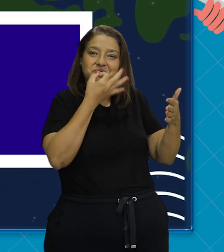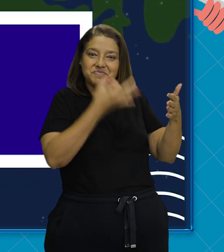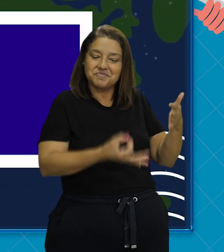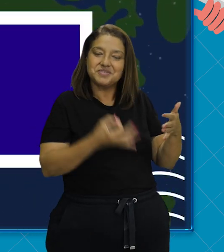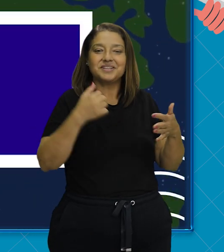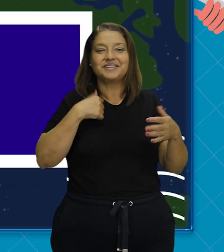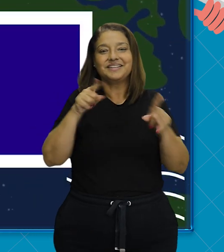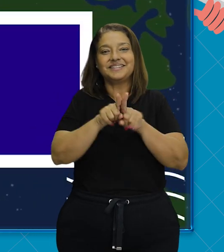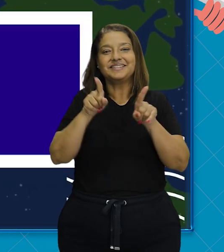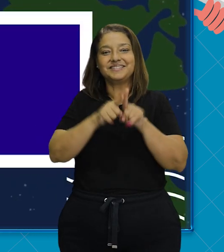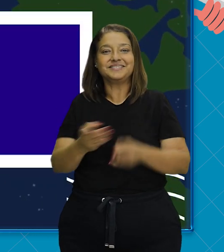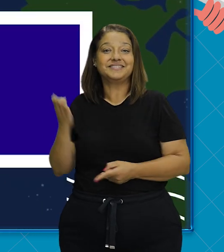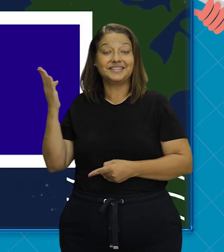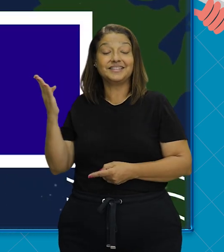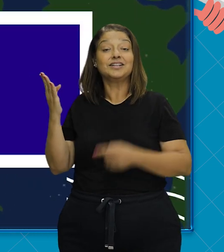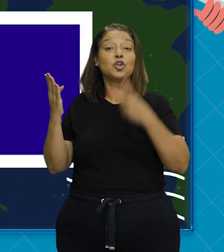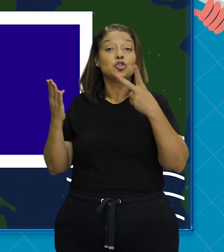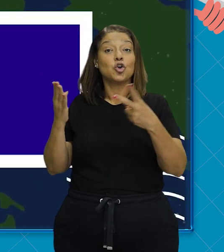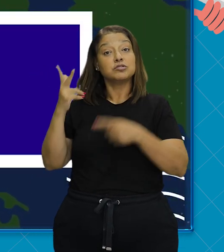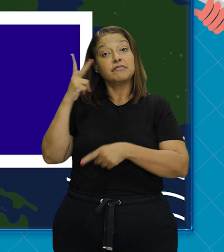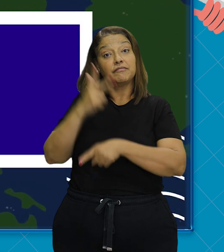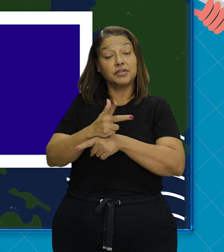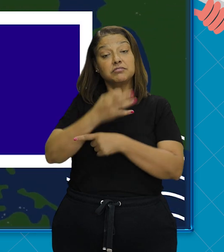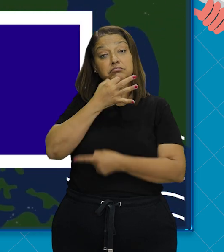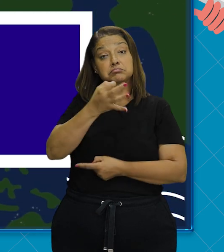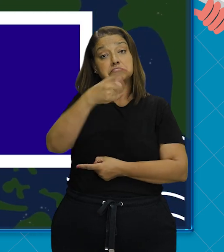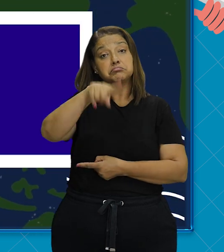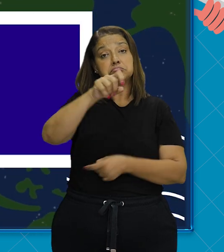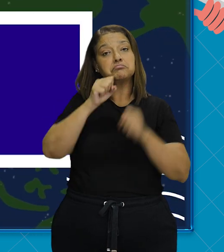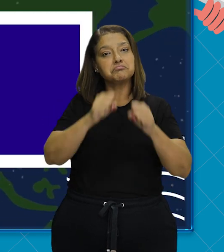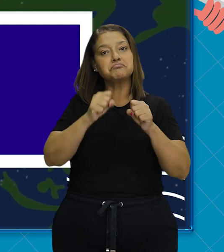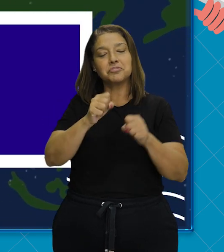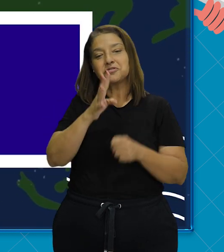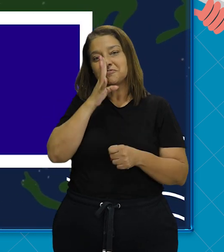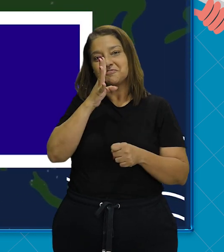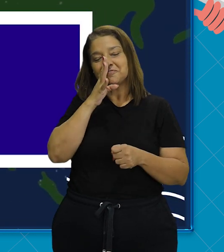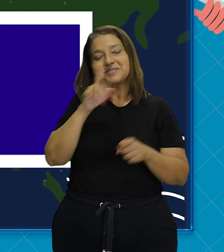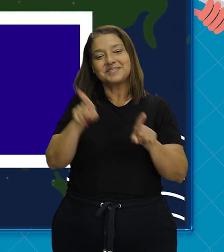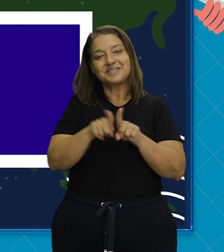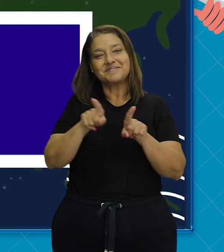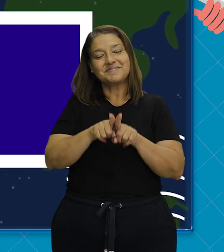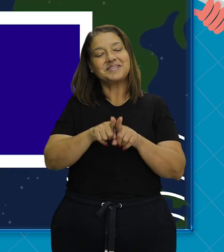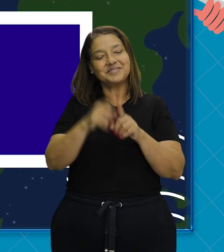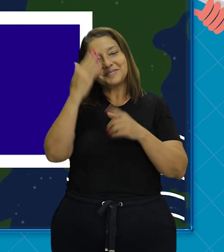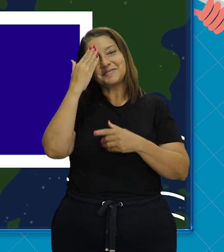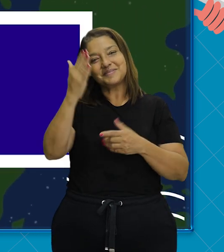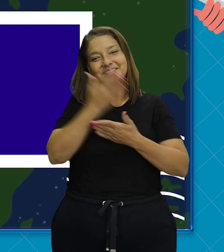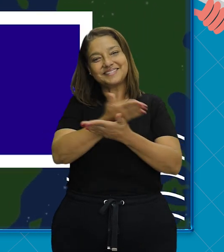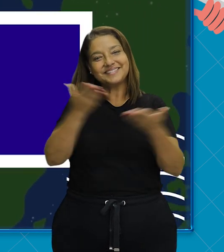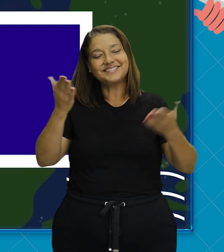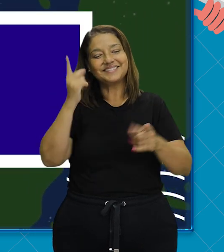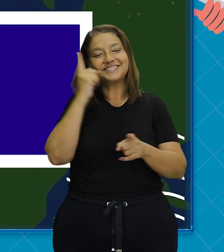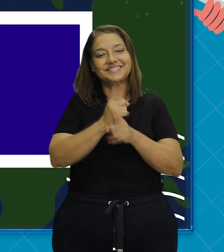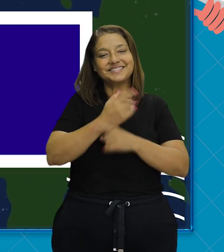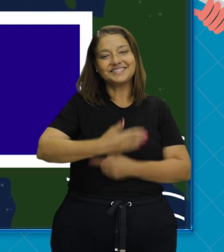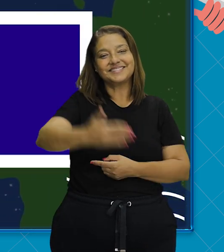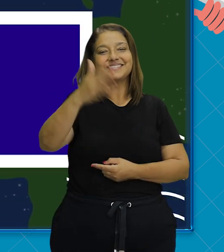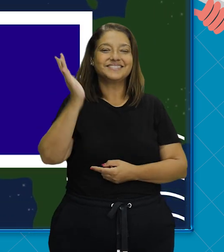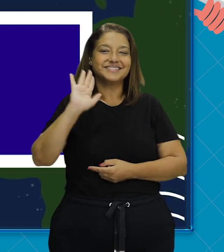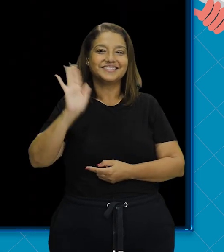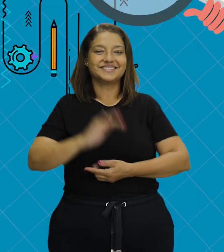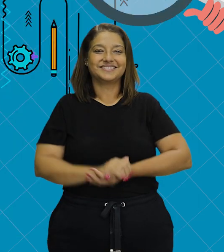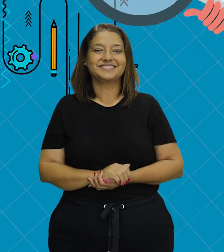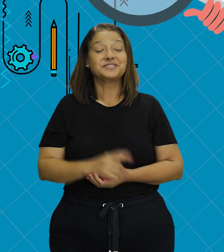comentários, beleza? Estou deixando na tela 2 sugestões de vídeos que com certeza você vai curtir. Então valeu para você que ficou até aqui, até a próxima,